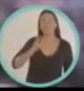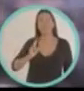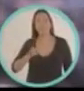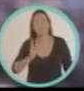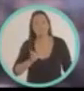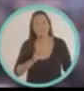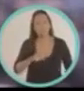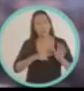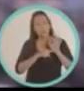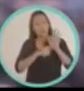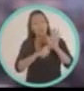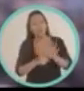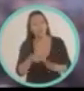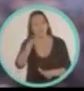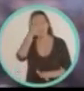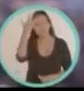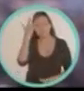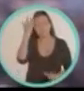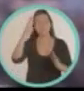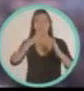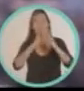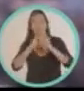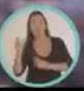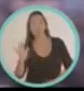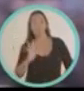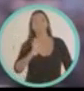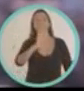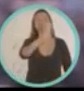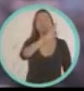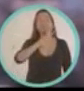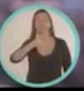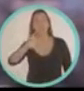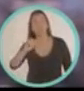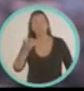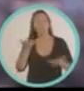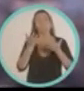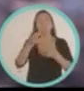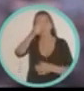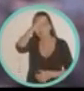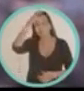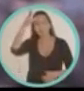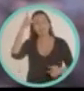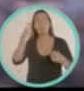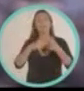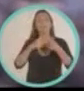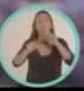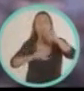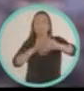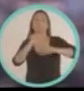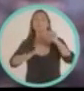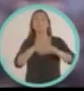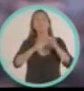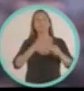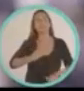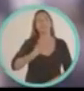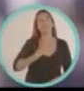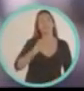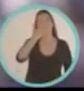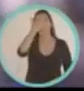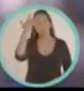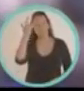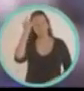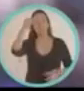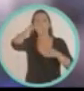Eu tenho boa parte da minha vida dedicada às pessoas que vivem nas favelas do Rio de Janeiro. Eu quero ser prefeito para melhorar a vida dessas pessoas.